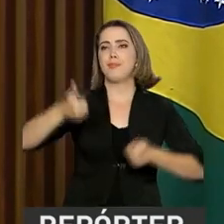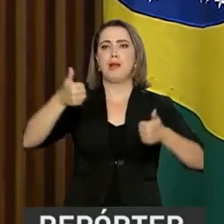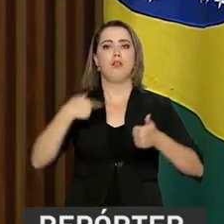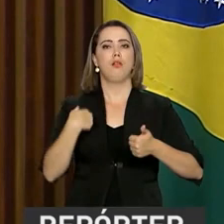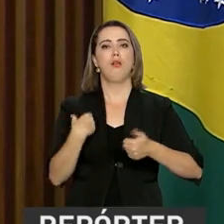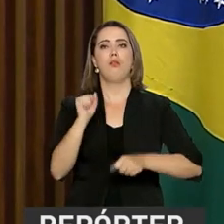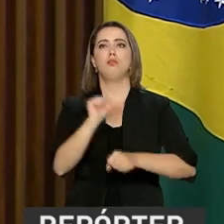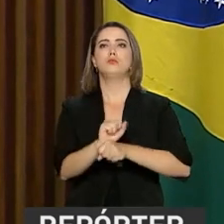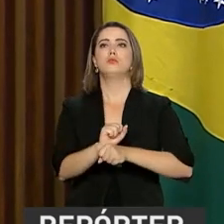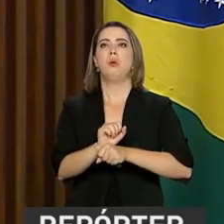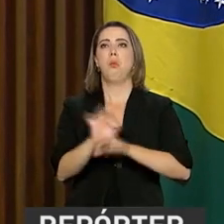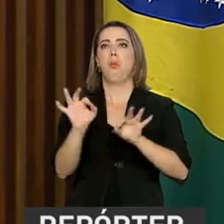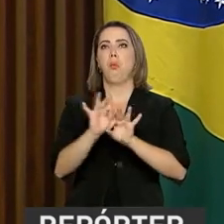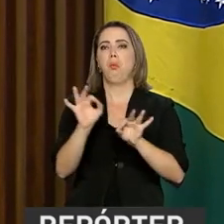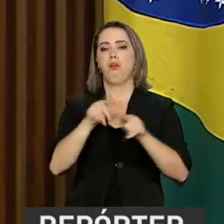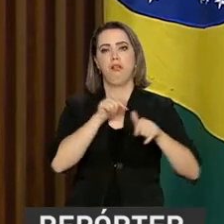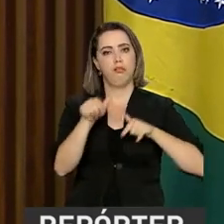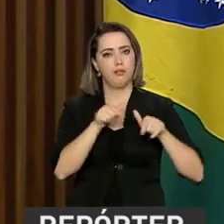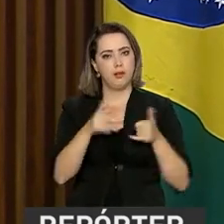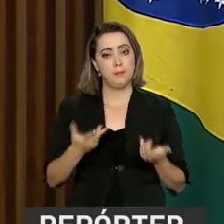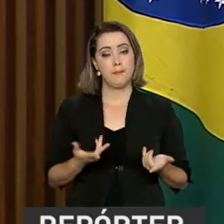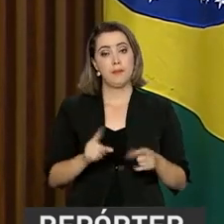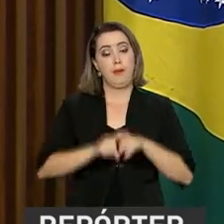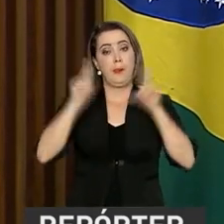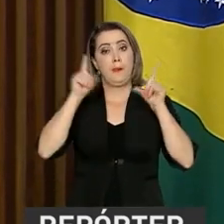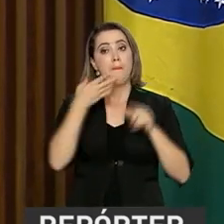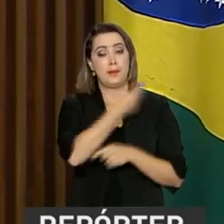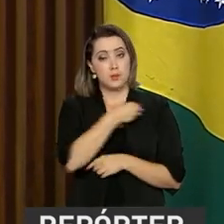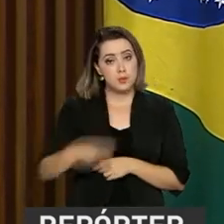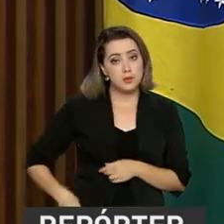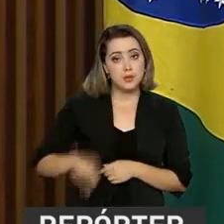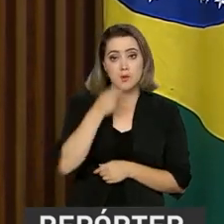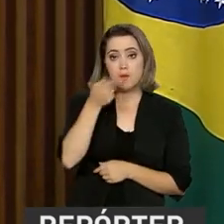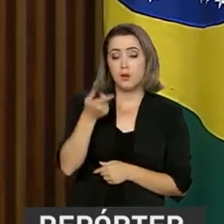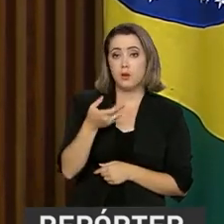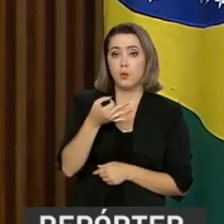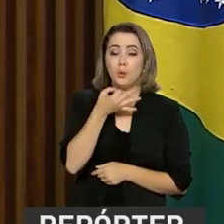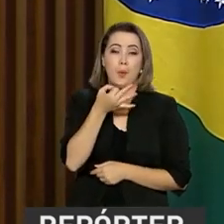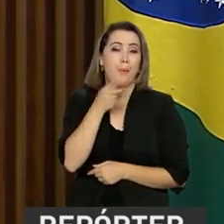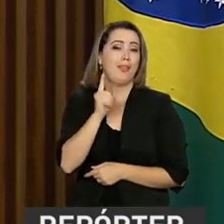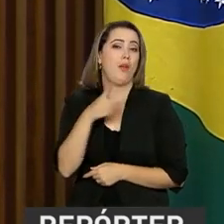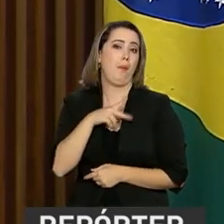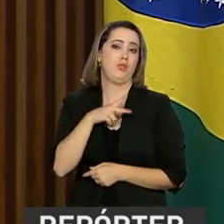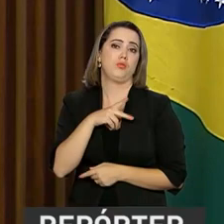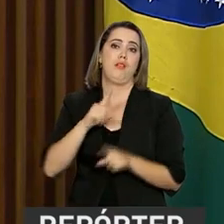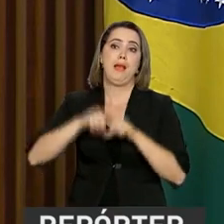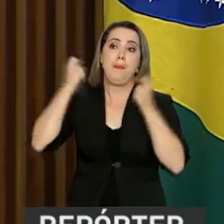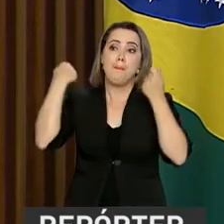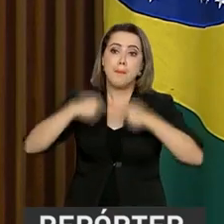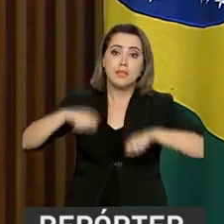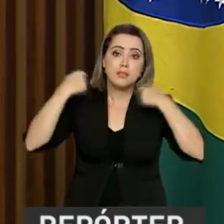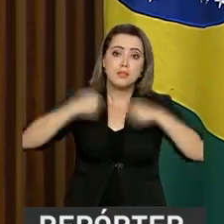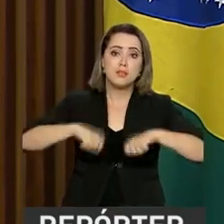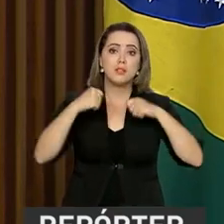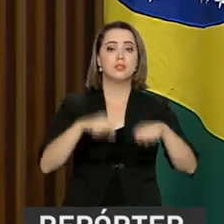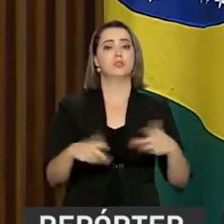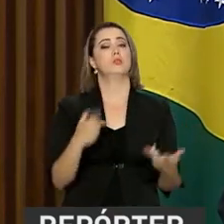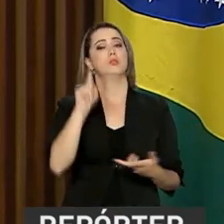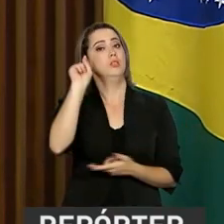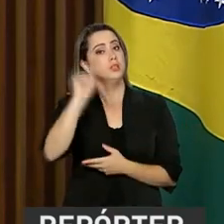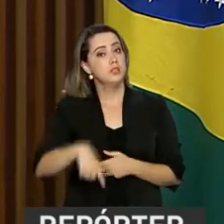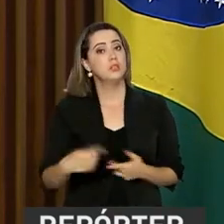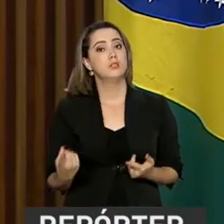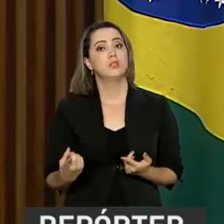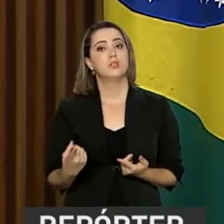confortável não fazer absolutamente nada disso mas o Meireles dizia que não é opinião é uma necessidade quer dizer é um